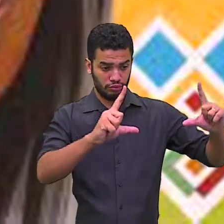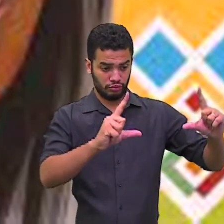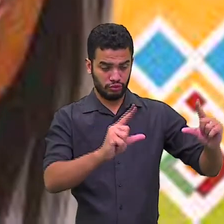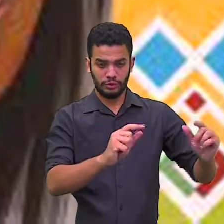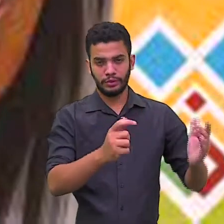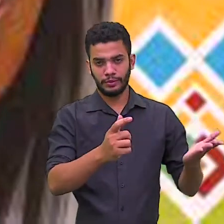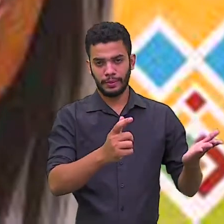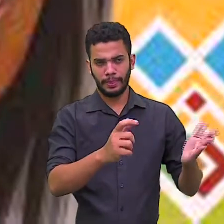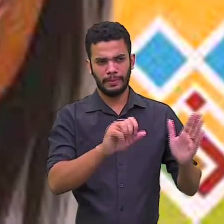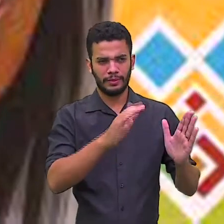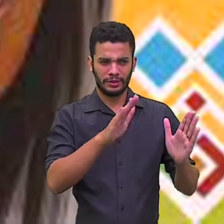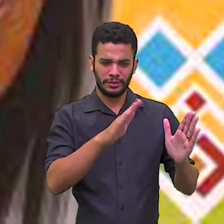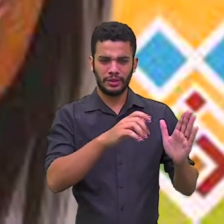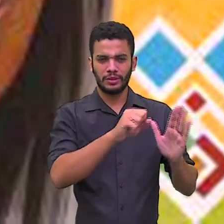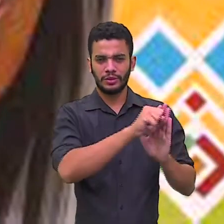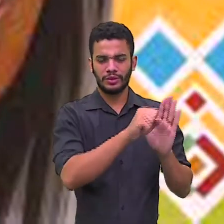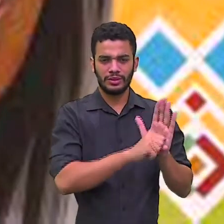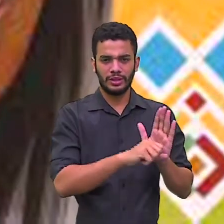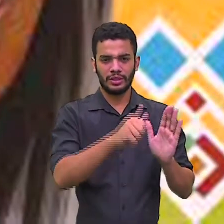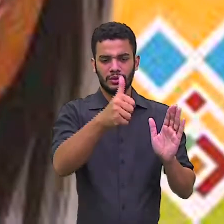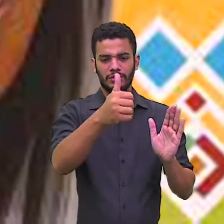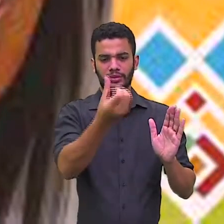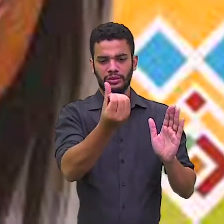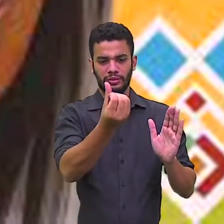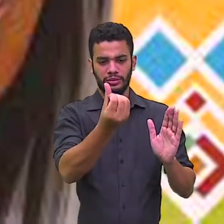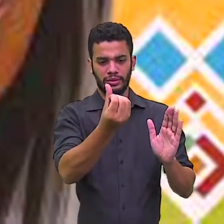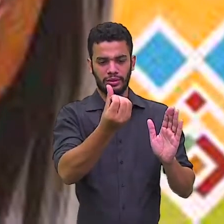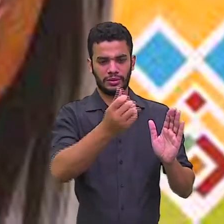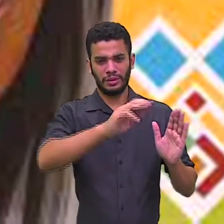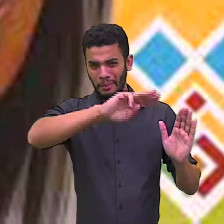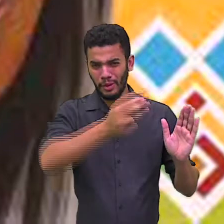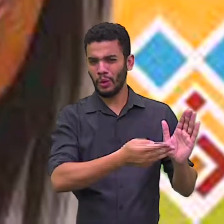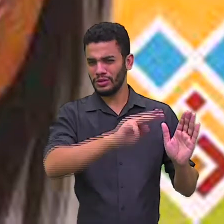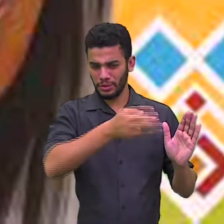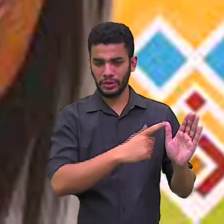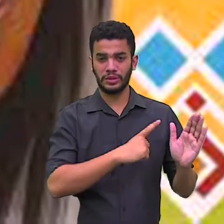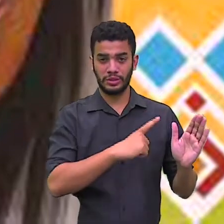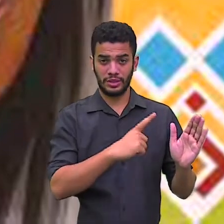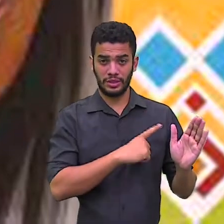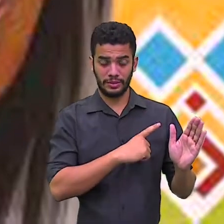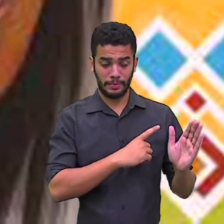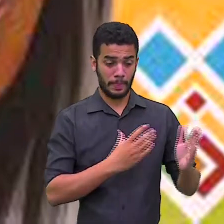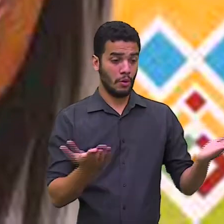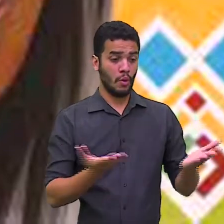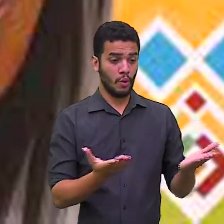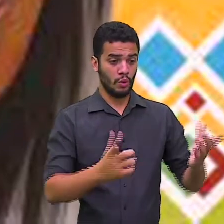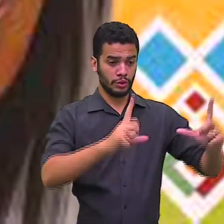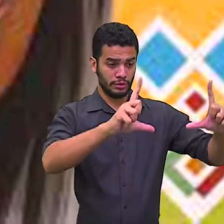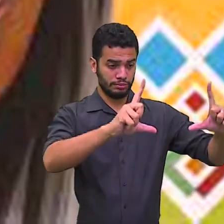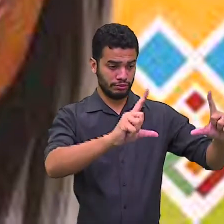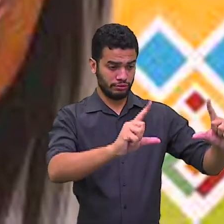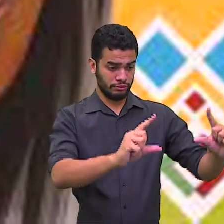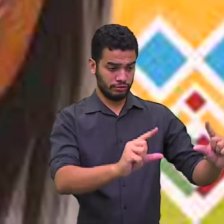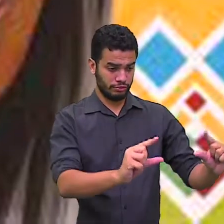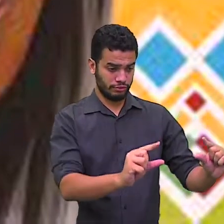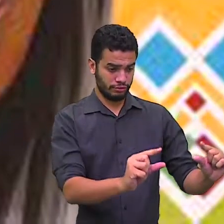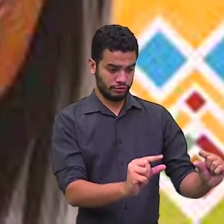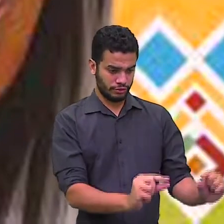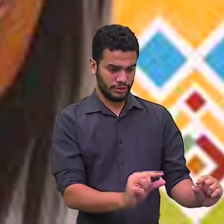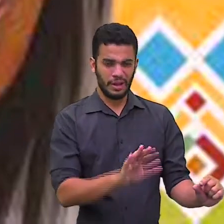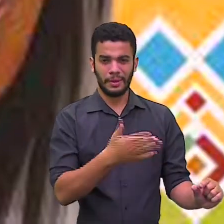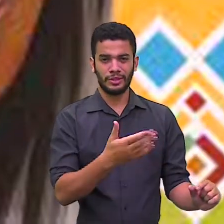XVI passaram para cerca de 800 mil atualmente, segundo o IBGE de